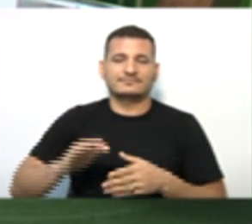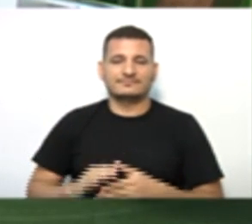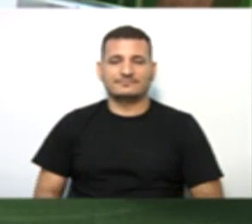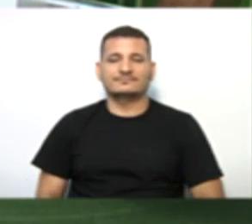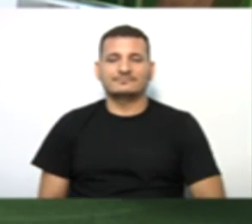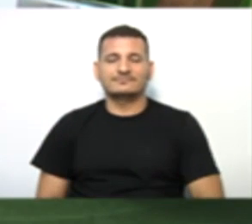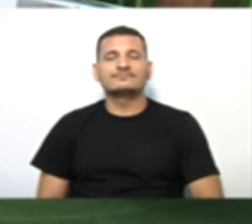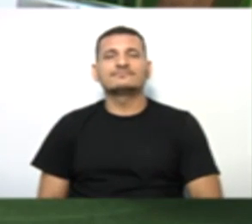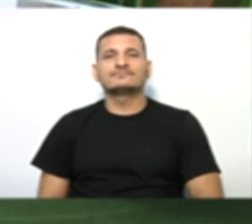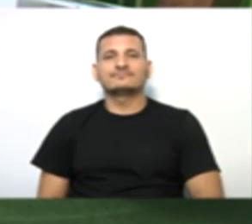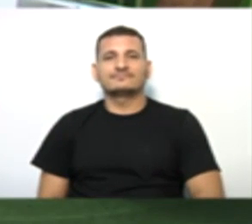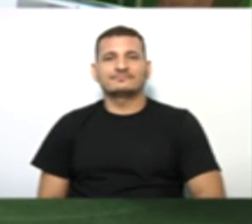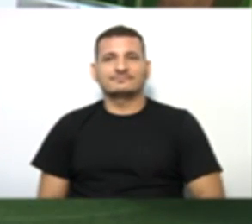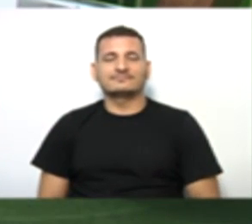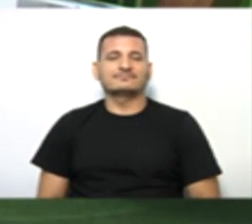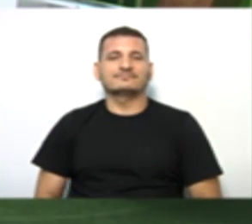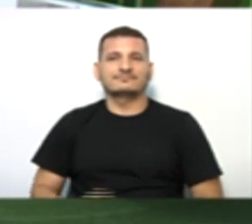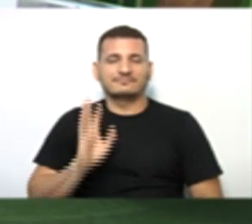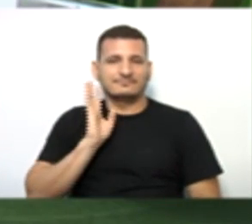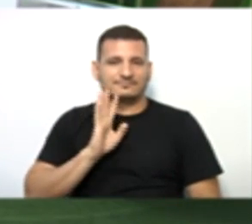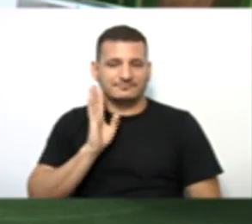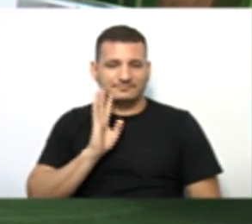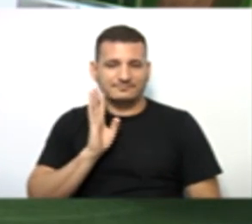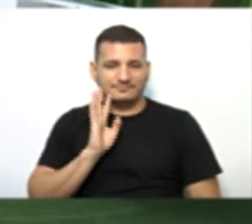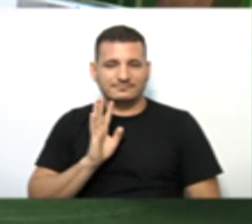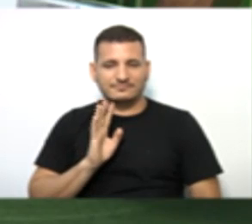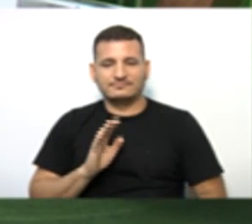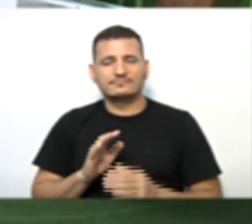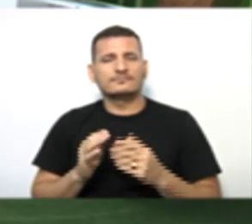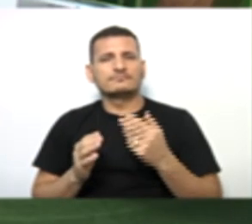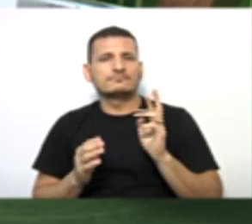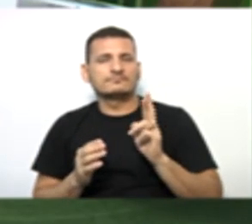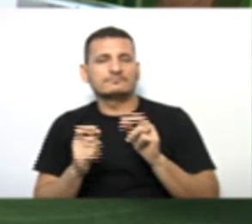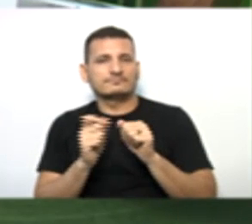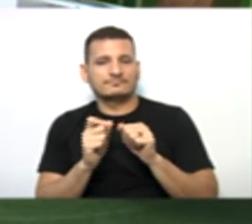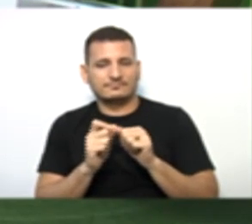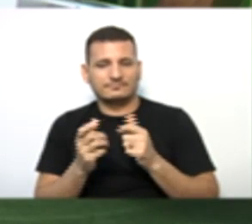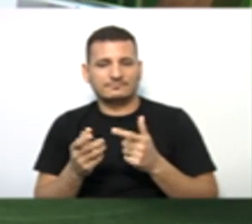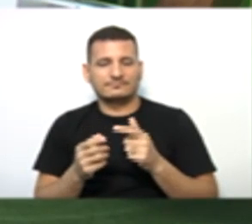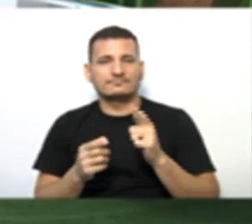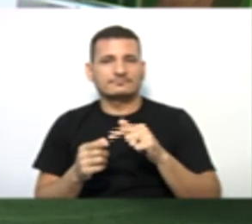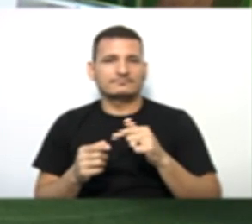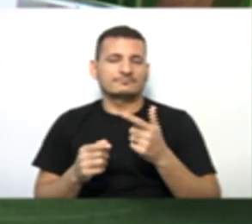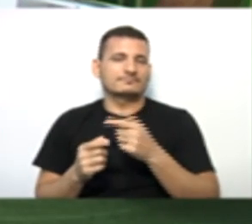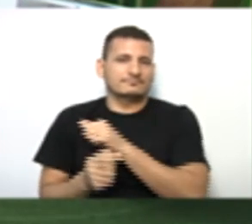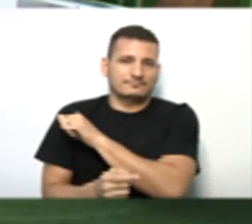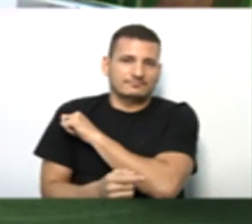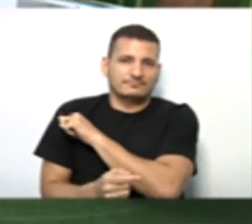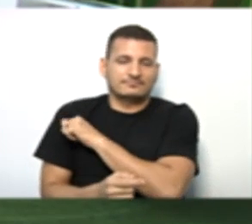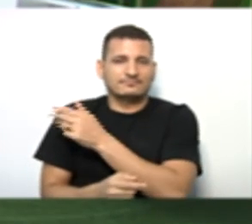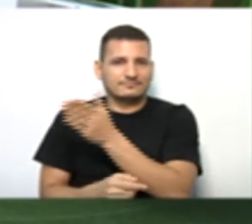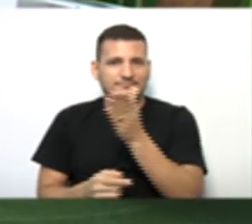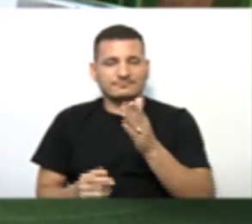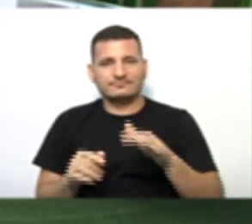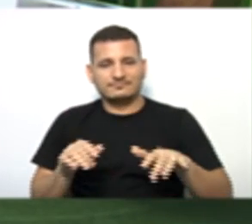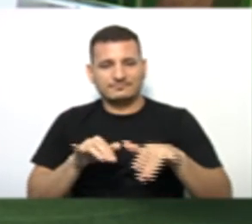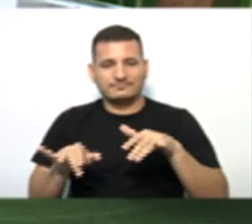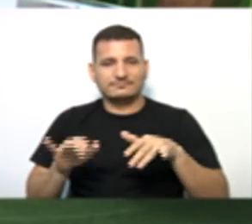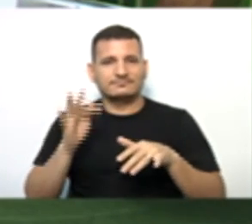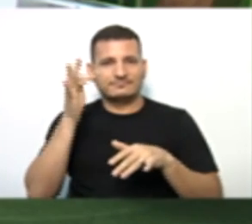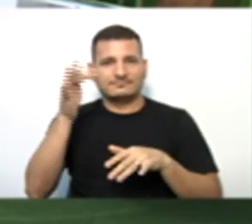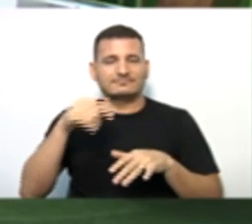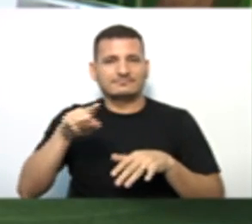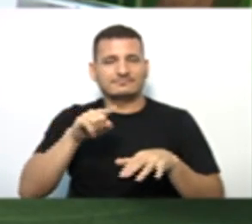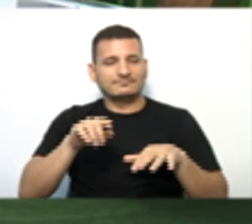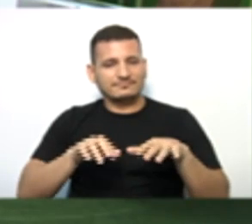Caramba, que legal, olha só. Isso é muito legal. E quem que pode fazer isso? Nossos alunos. Nossos alunos, programadores, são futuros